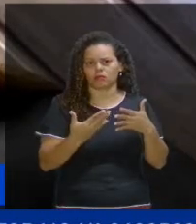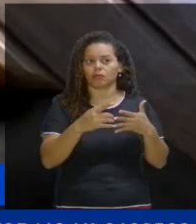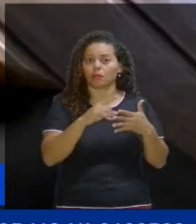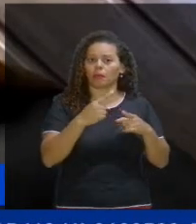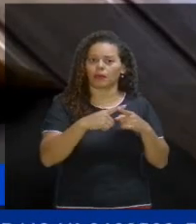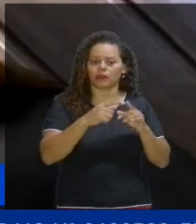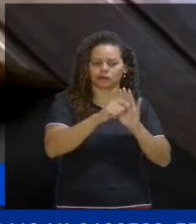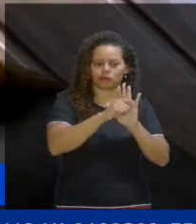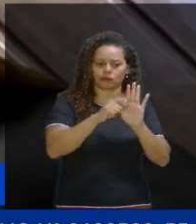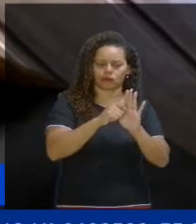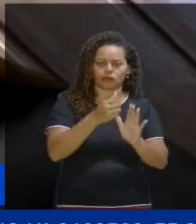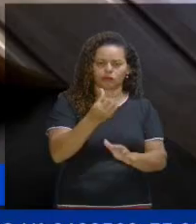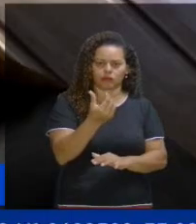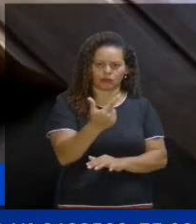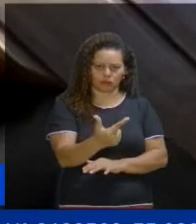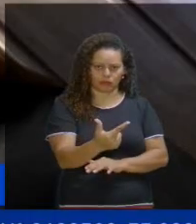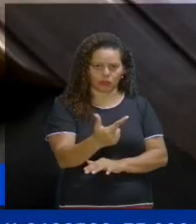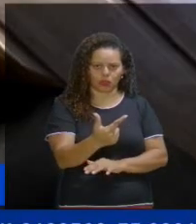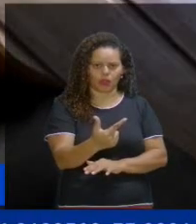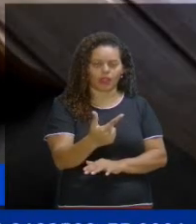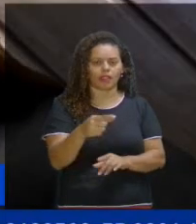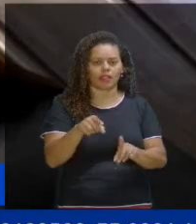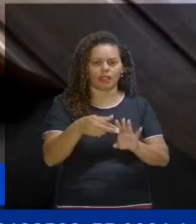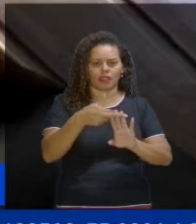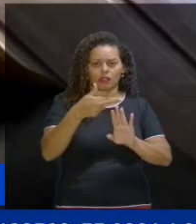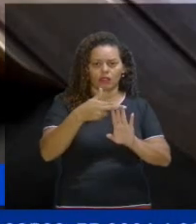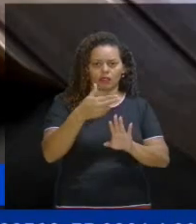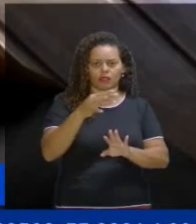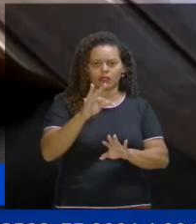62 e seguintes da resolução do TSE de